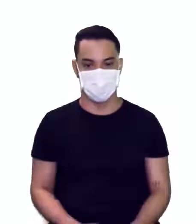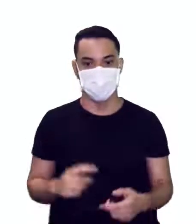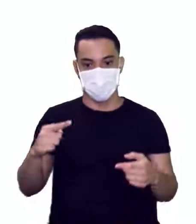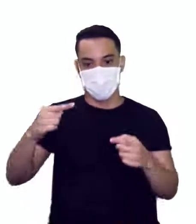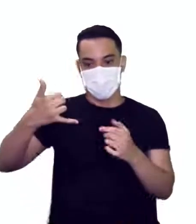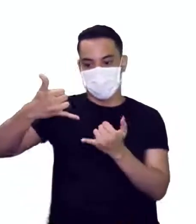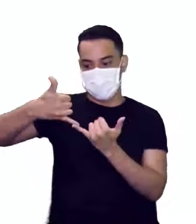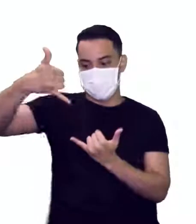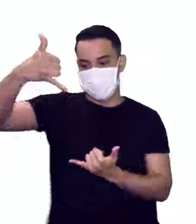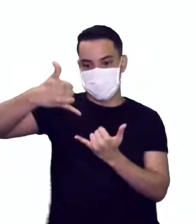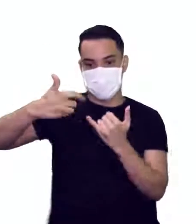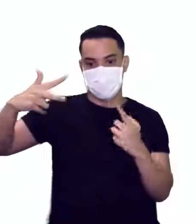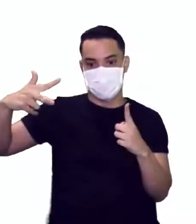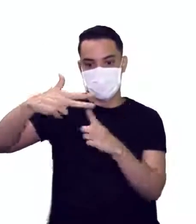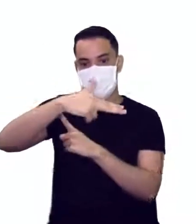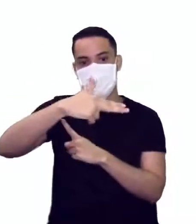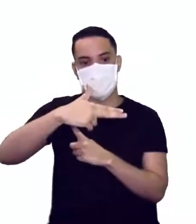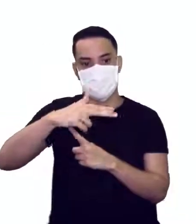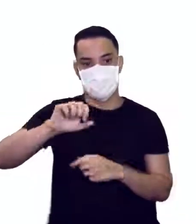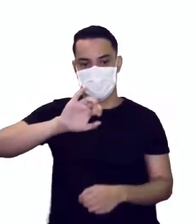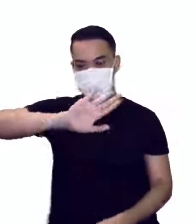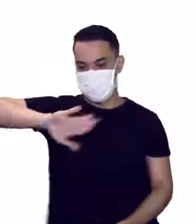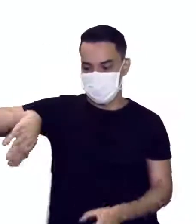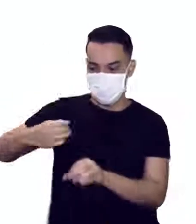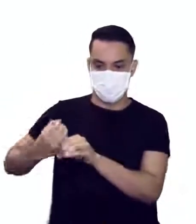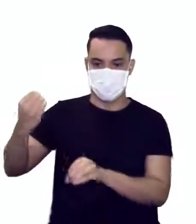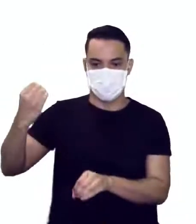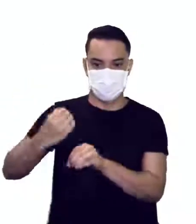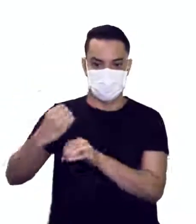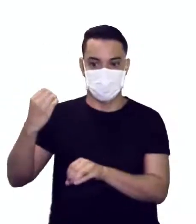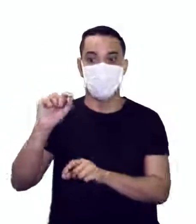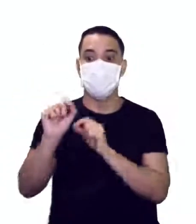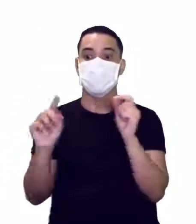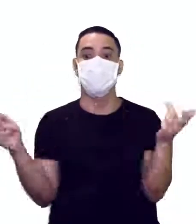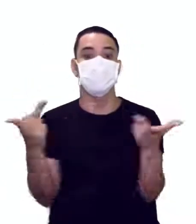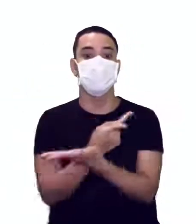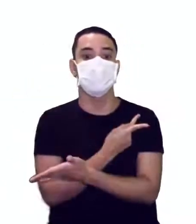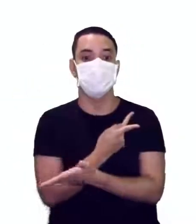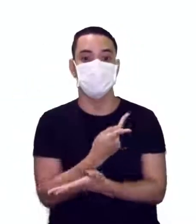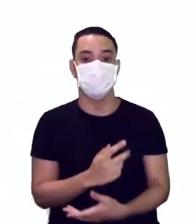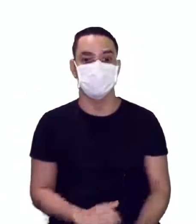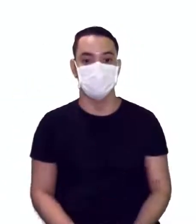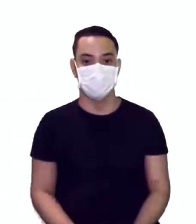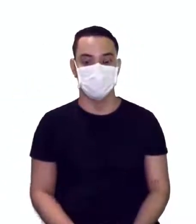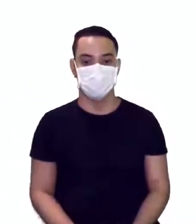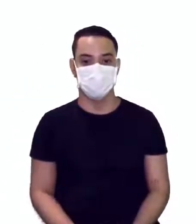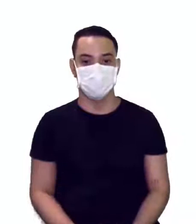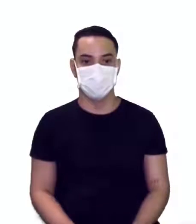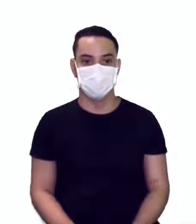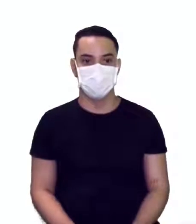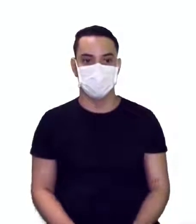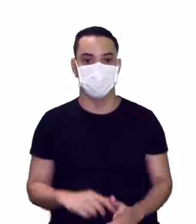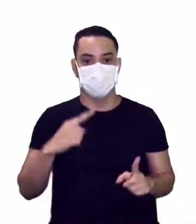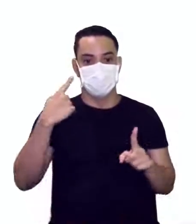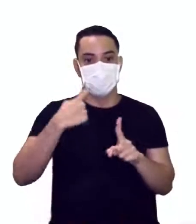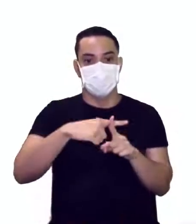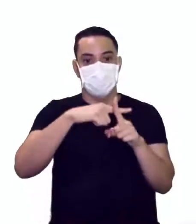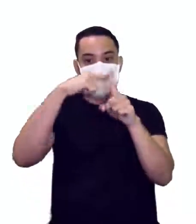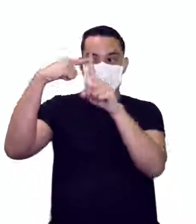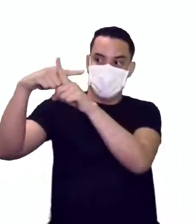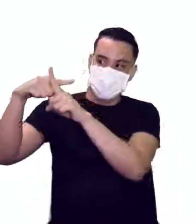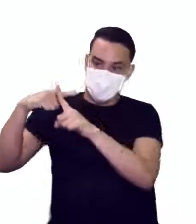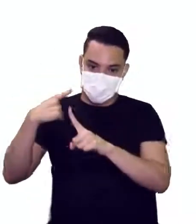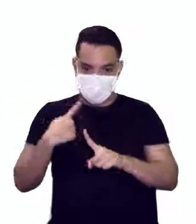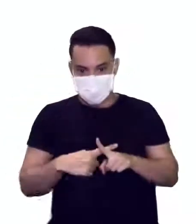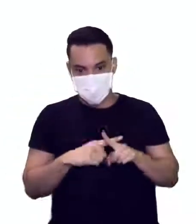Cortou o fio, afastou o bastão. O que aconteceu com o corpo? Ele ficou o quê?